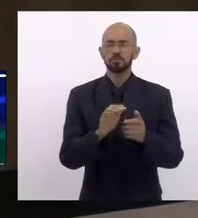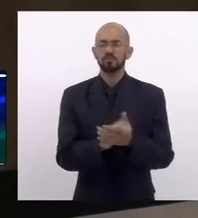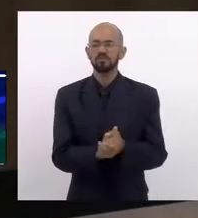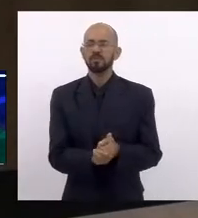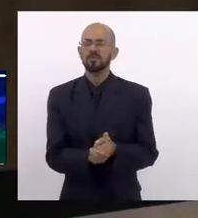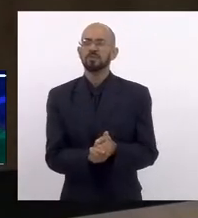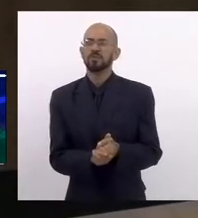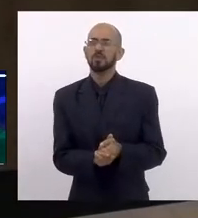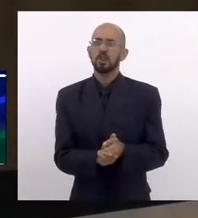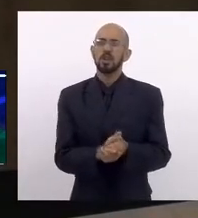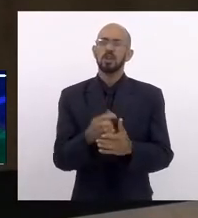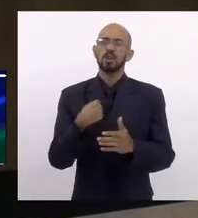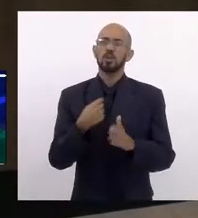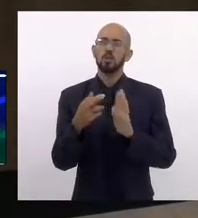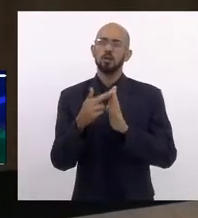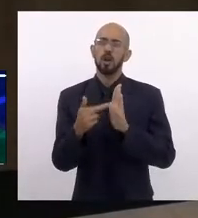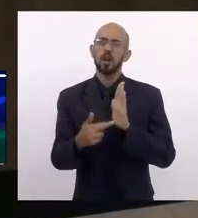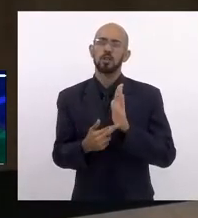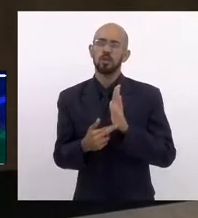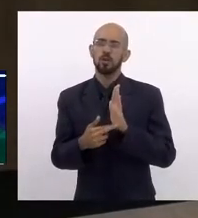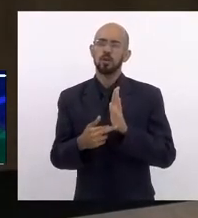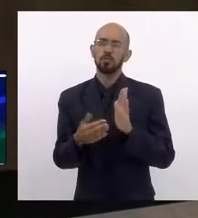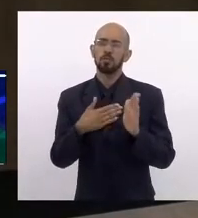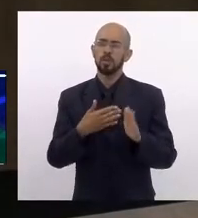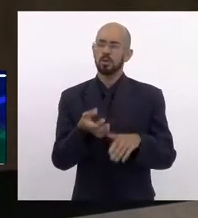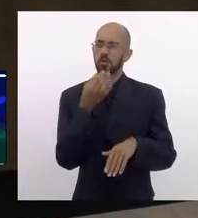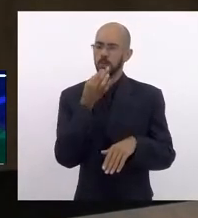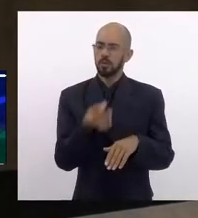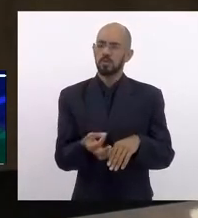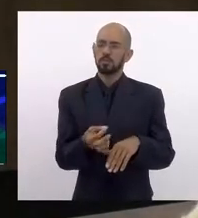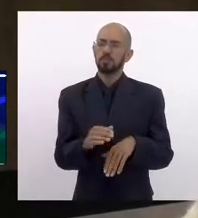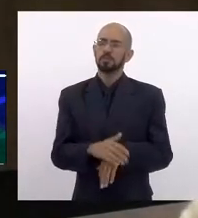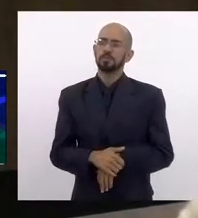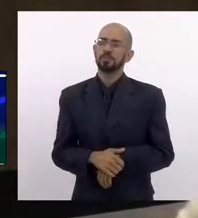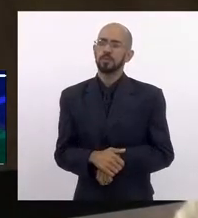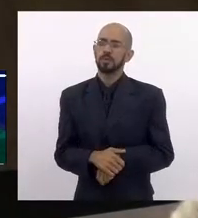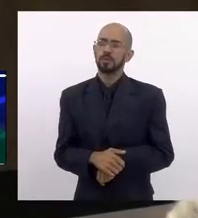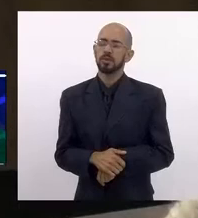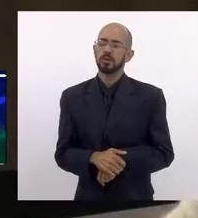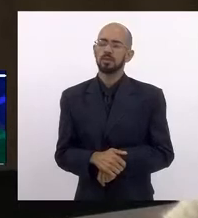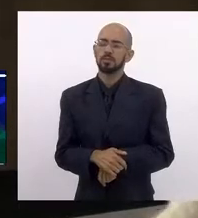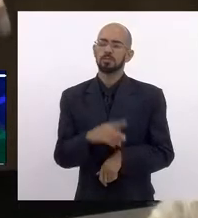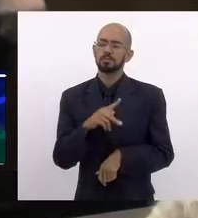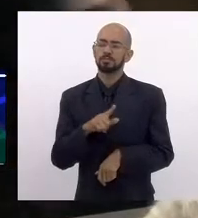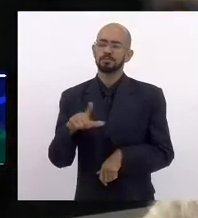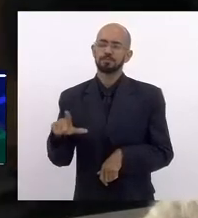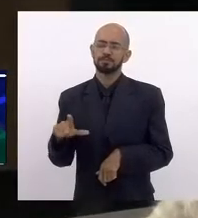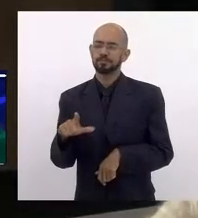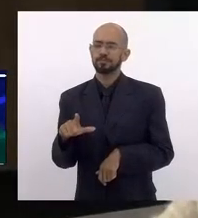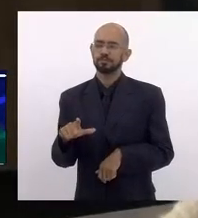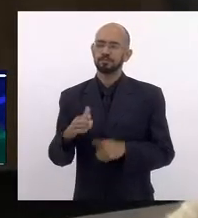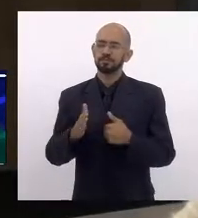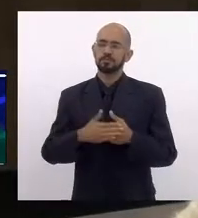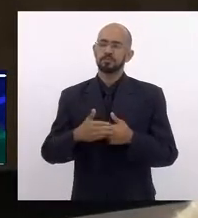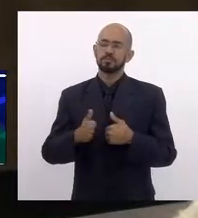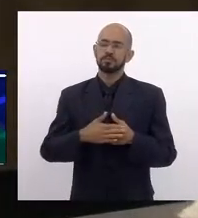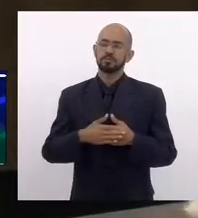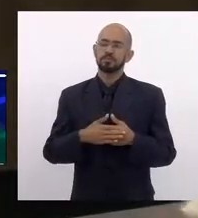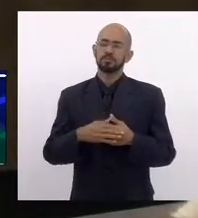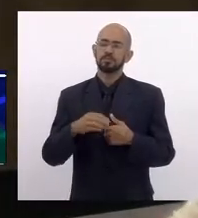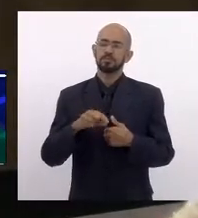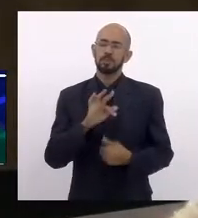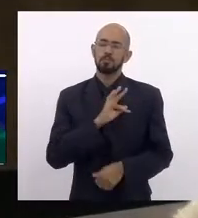designado para ser o relator, meu parecer do projeto de lei de autoria da deputada